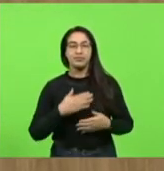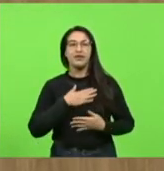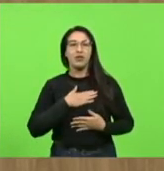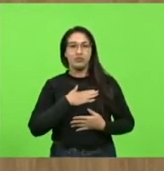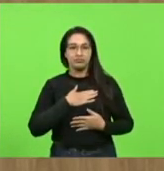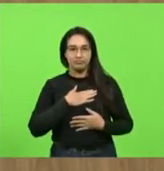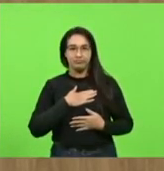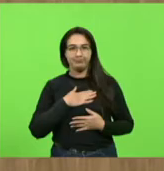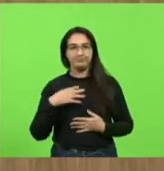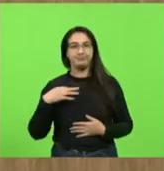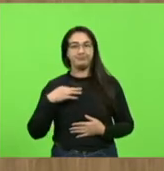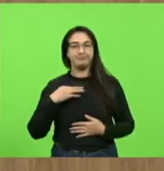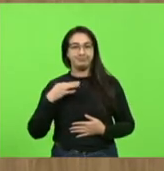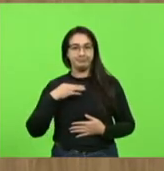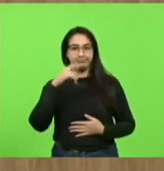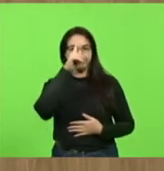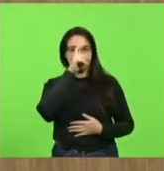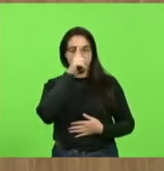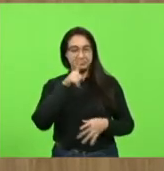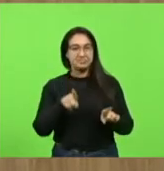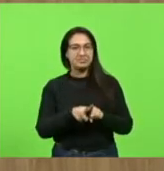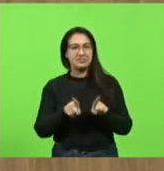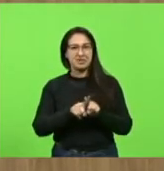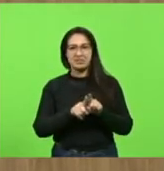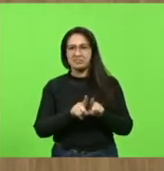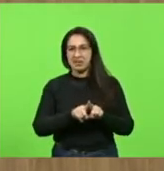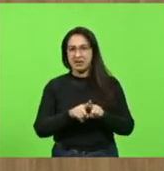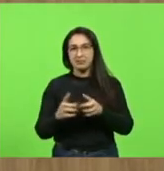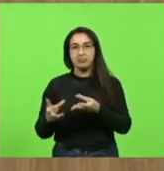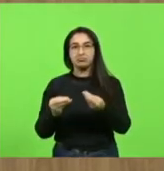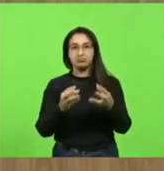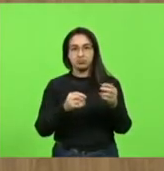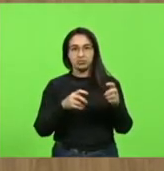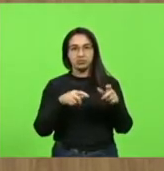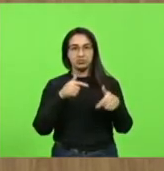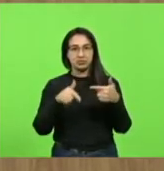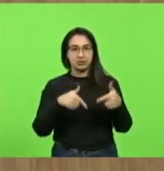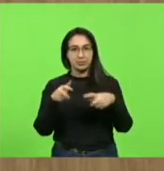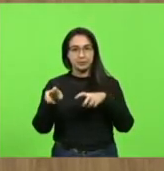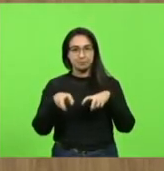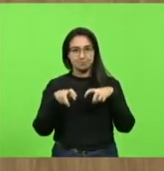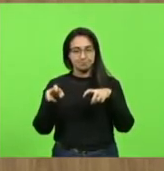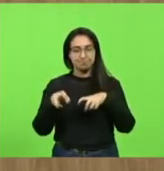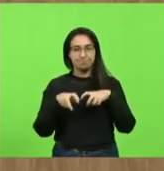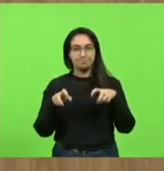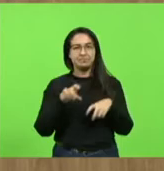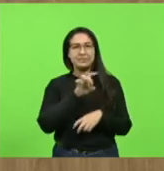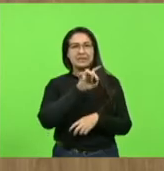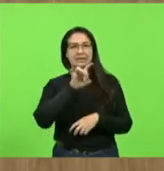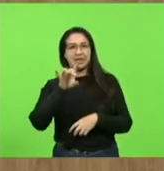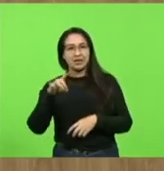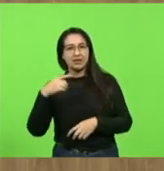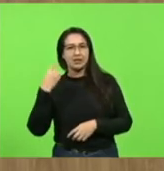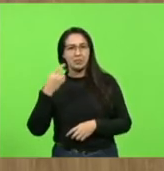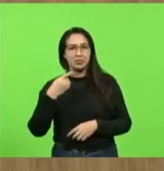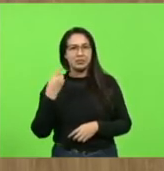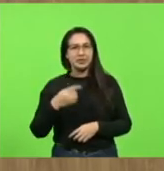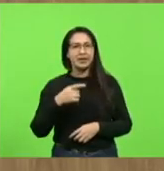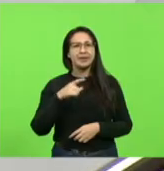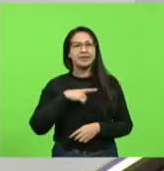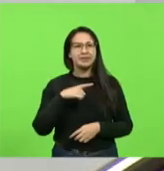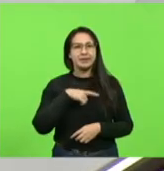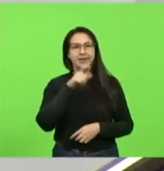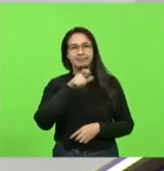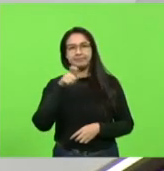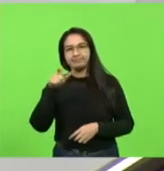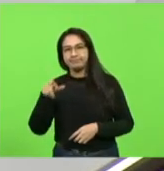várias linhas de frente da agricultura, e a gente vai conhecendo o trabalho de cada deputado, a gente vai reconhecendo e